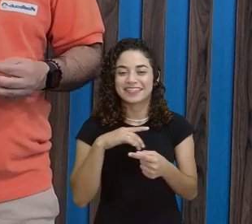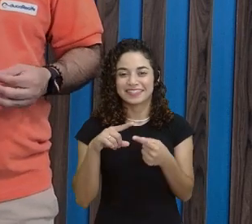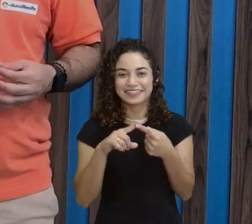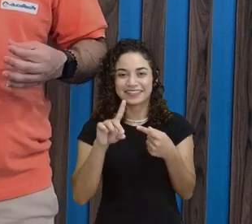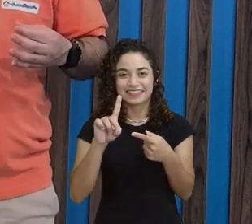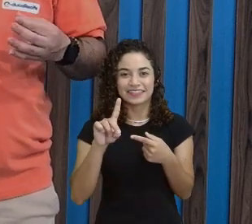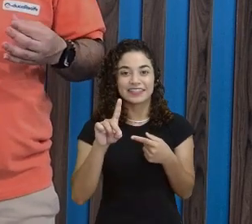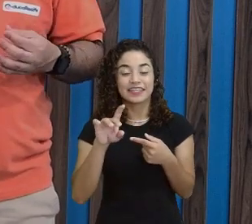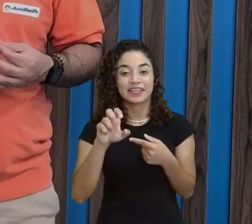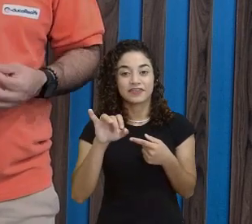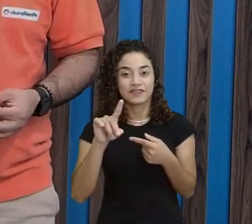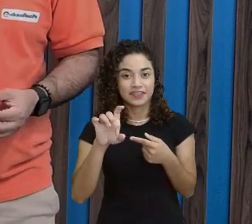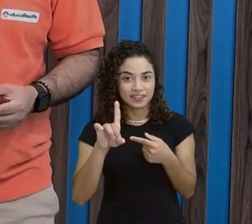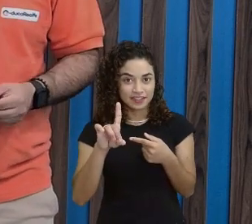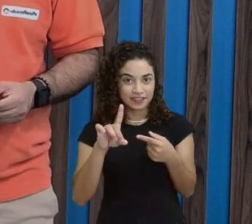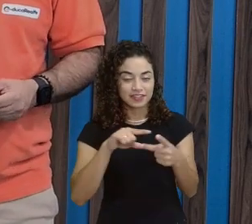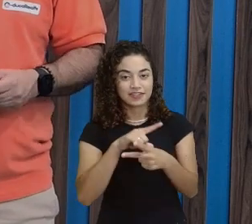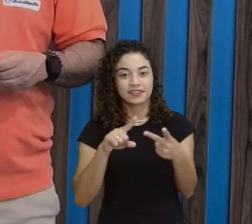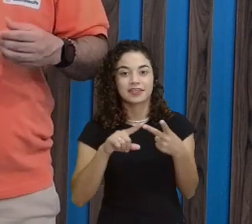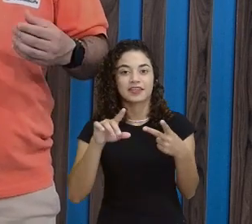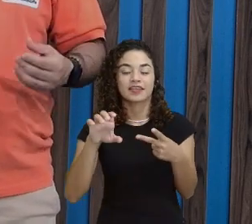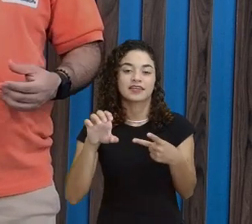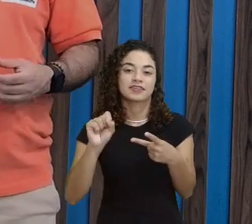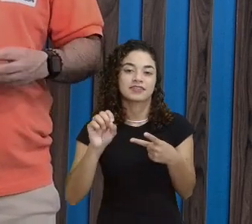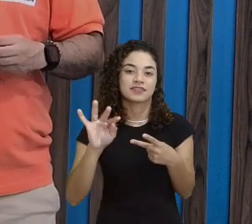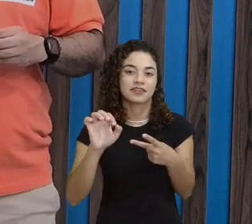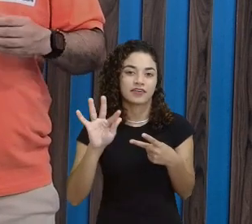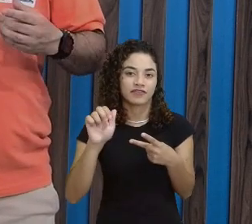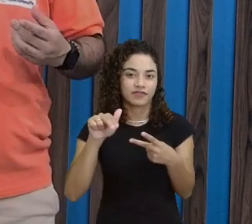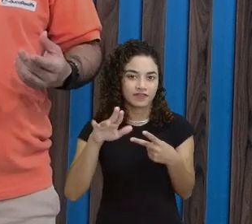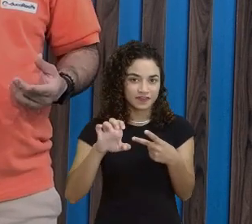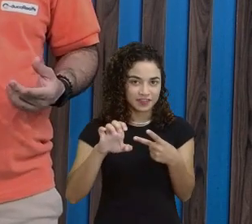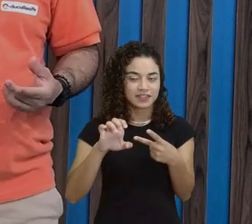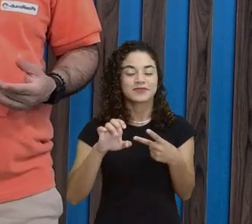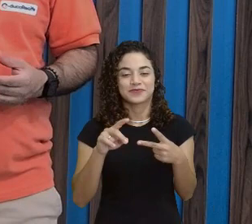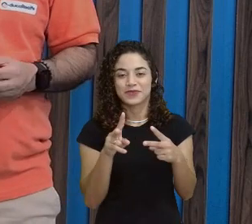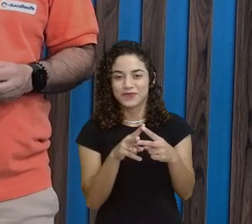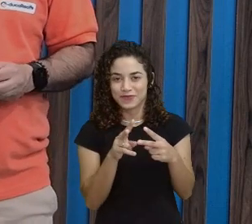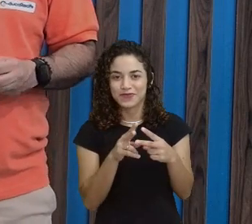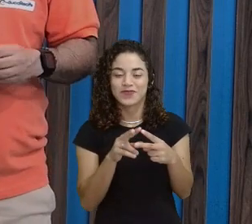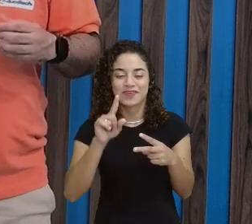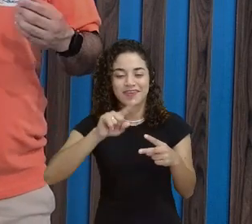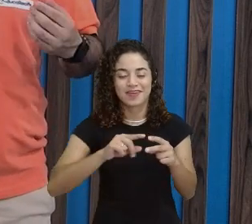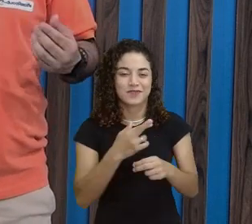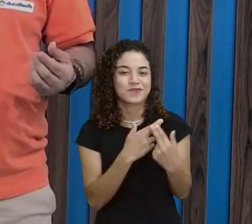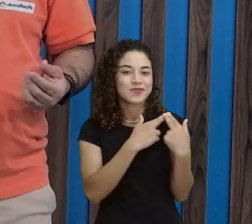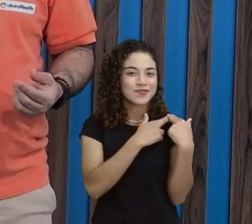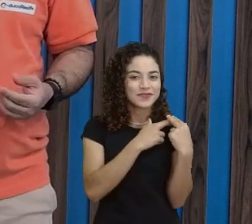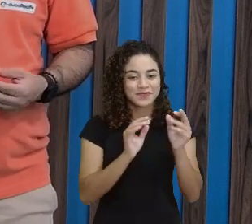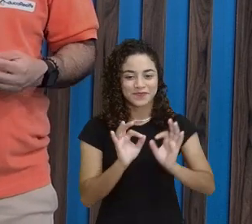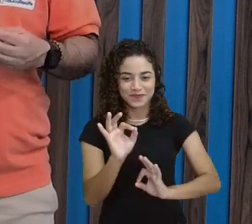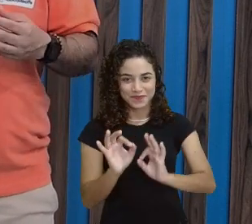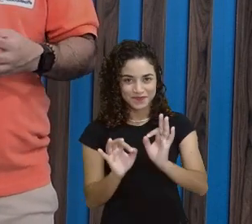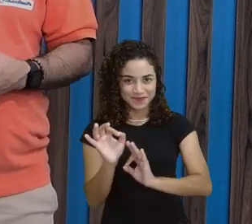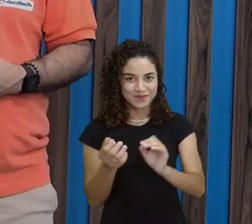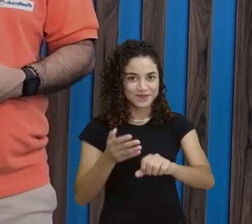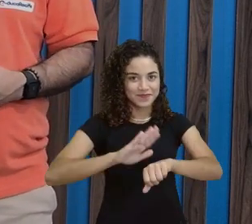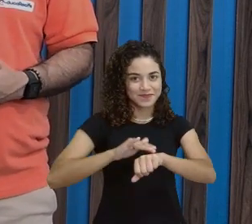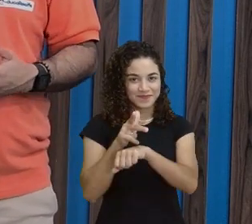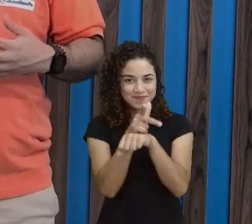Deivinho e Stephanie, né? Deivinho e Stephanie, que são os nossos